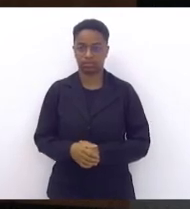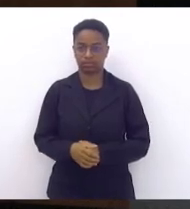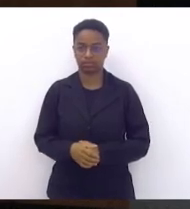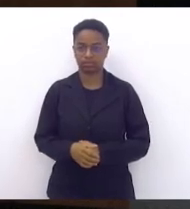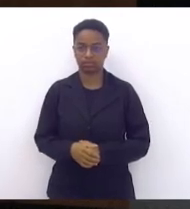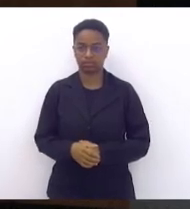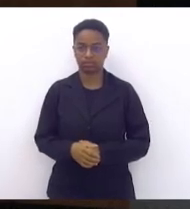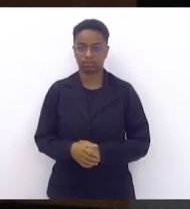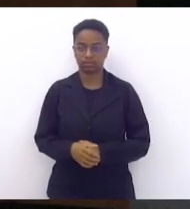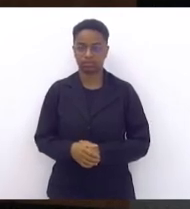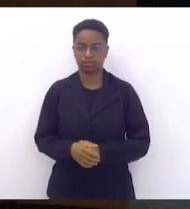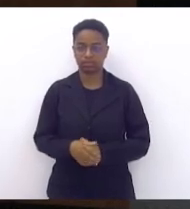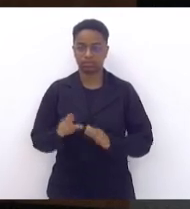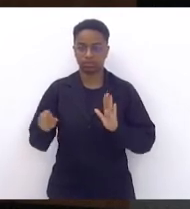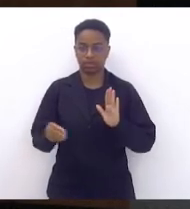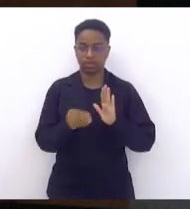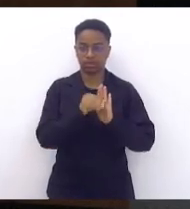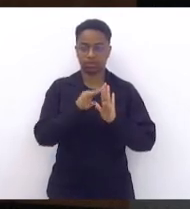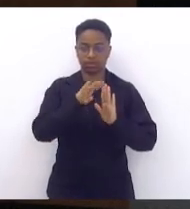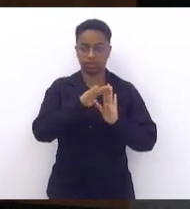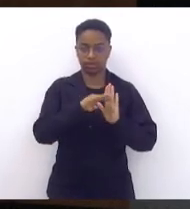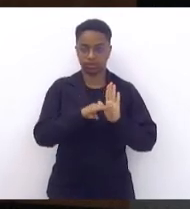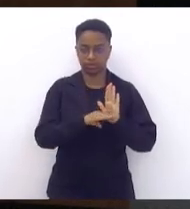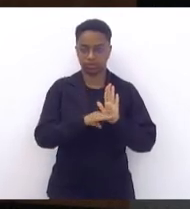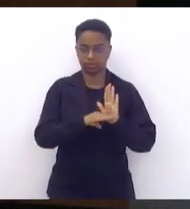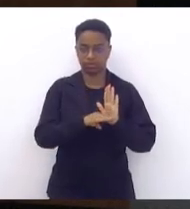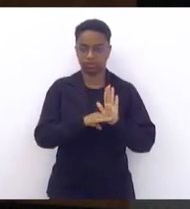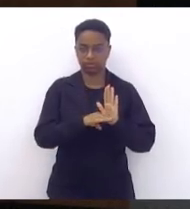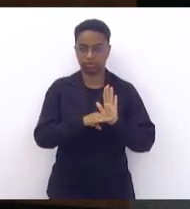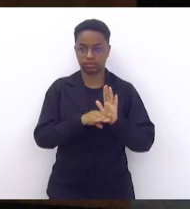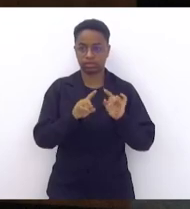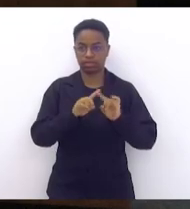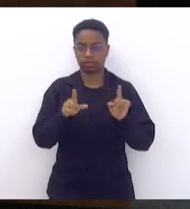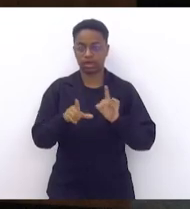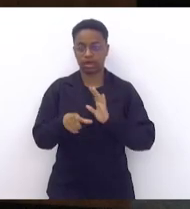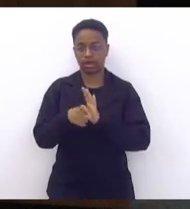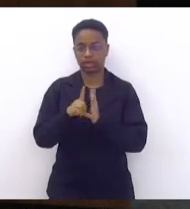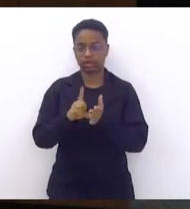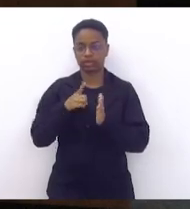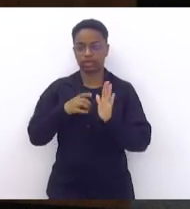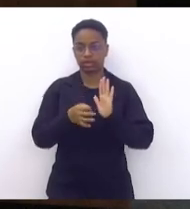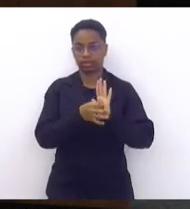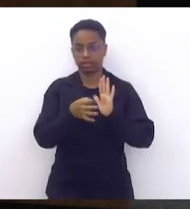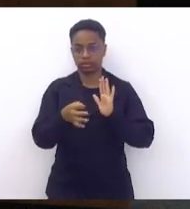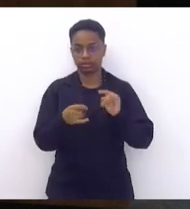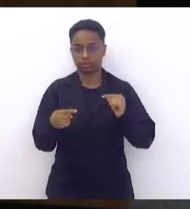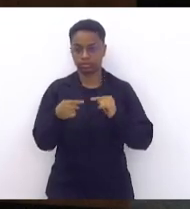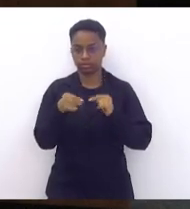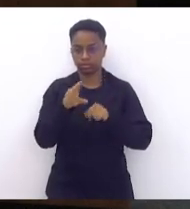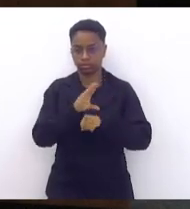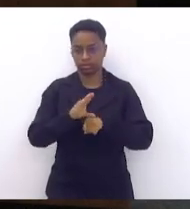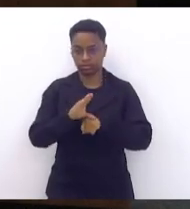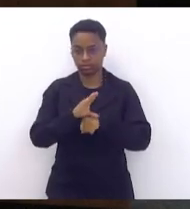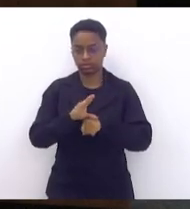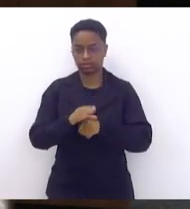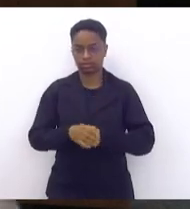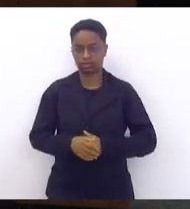ele veio à pauta, antes recebendo parecer pela constitucionalidade,